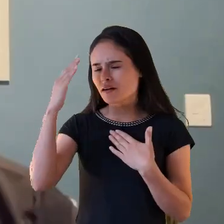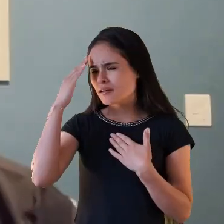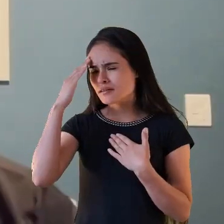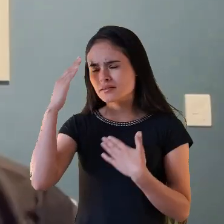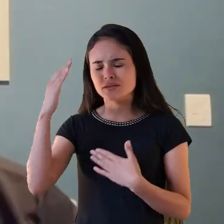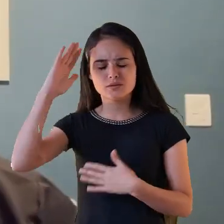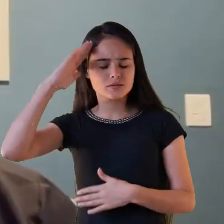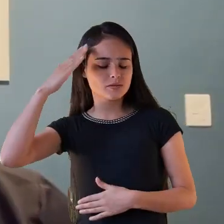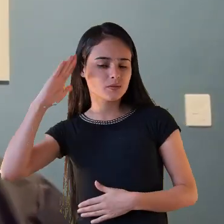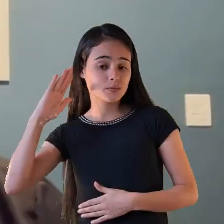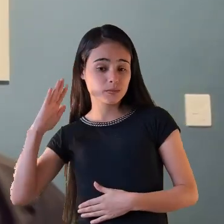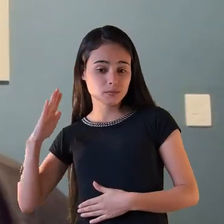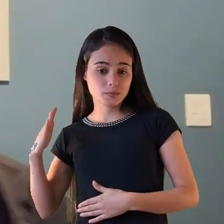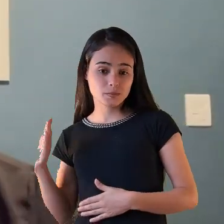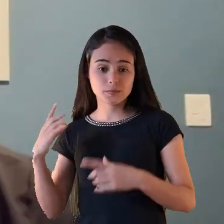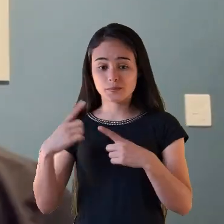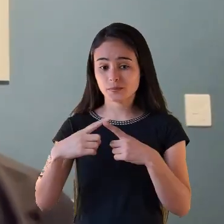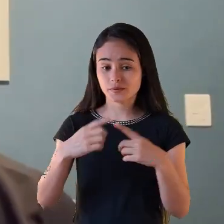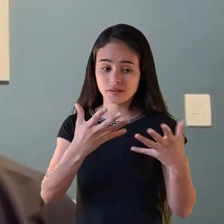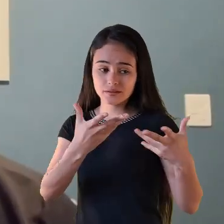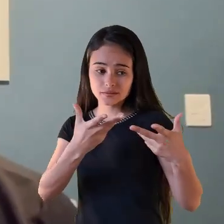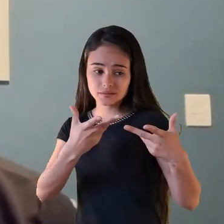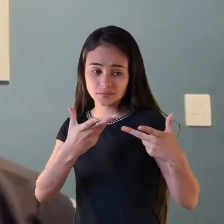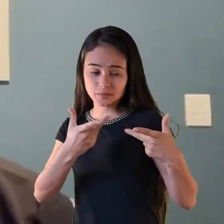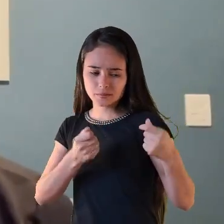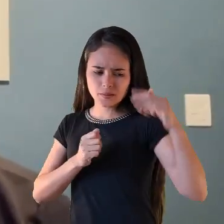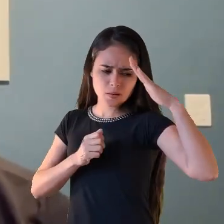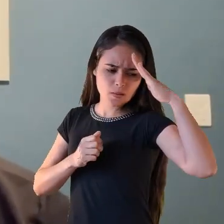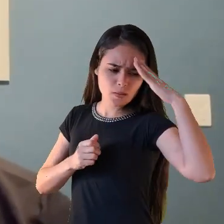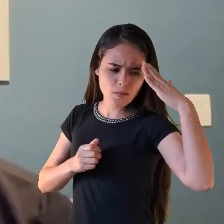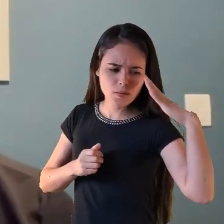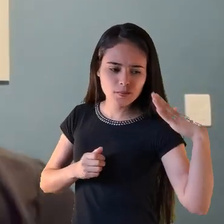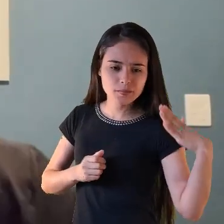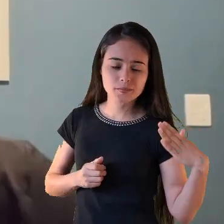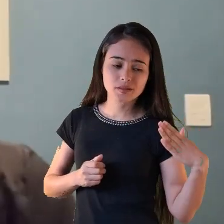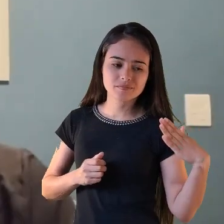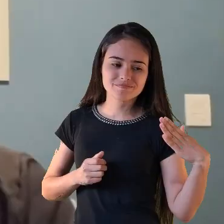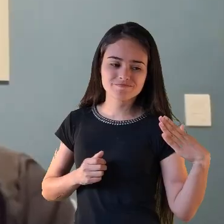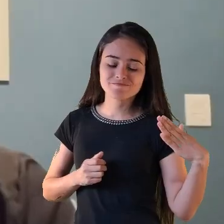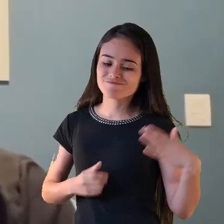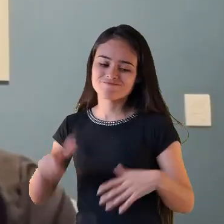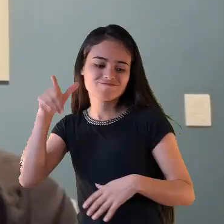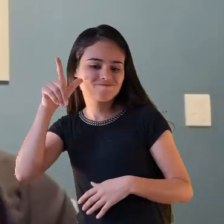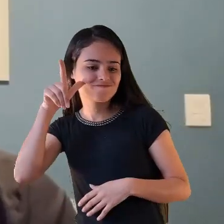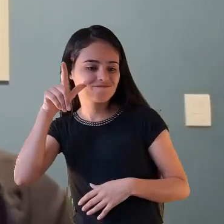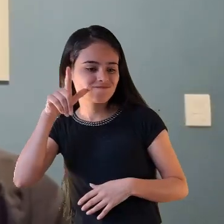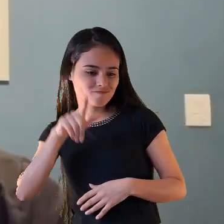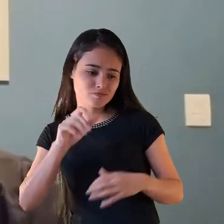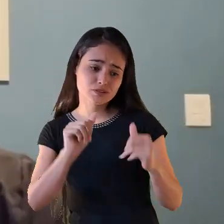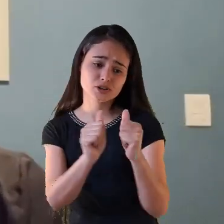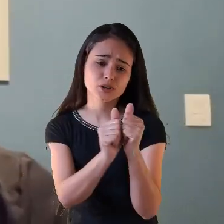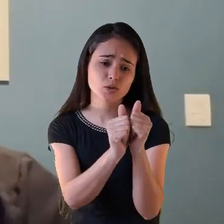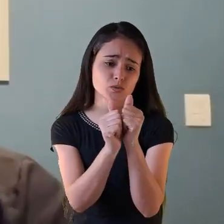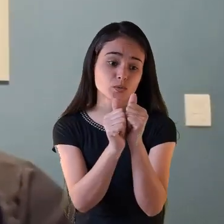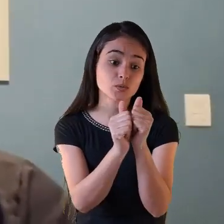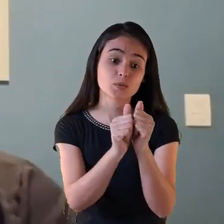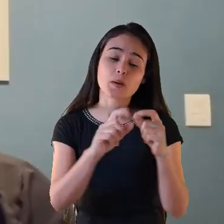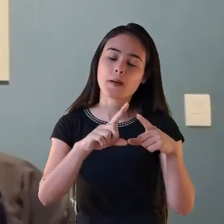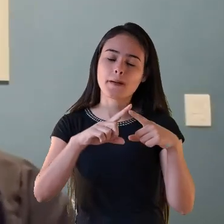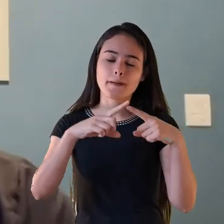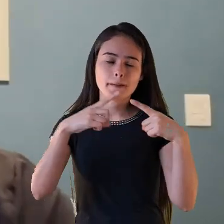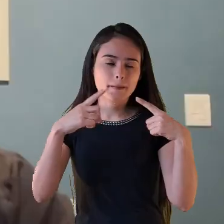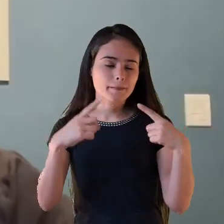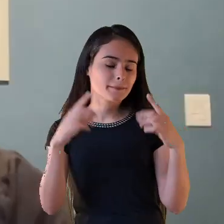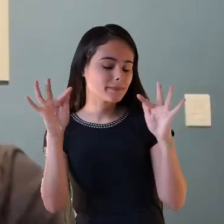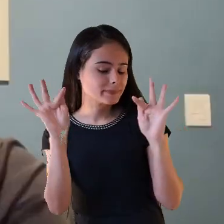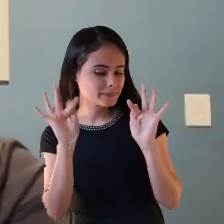por essa homenagem. Infelizmente eu não posso estar aí com vocês porque eu estou viajando neste momento, mas estou muito, muito honrado.